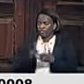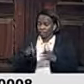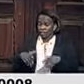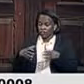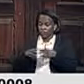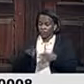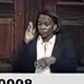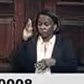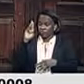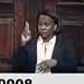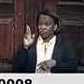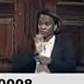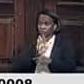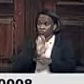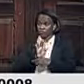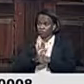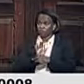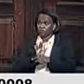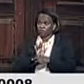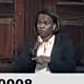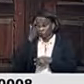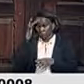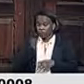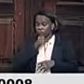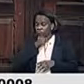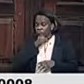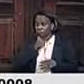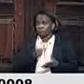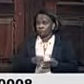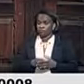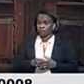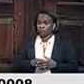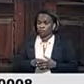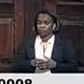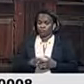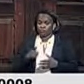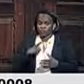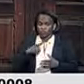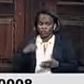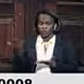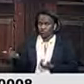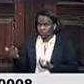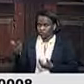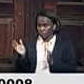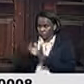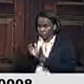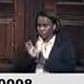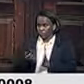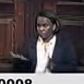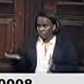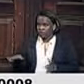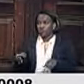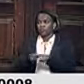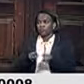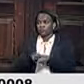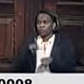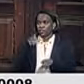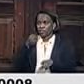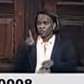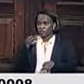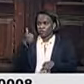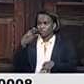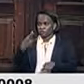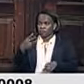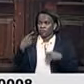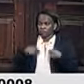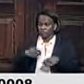tem o dever de prestar assistência aos idosos, que tem a infância e a adolescência, mas a Fundação Leão 13 precisa